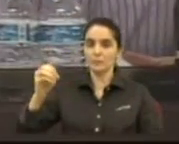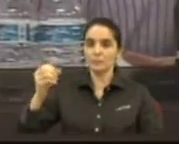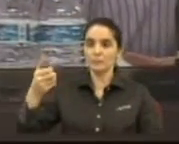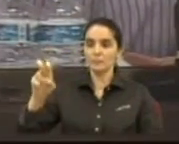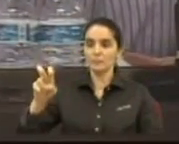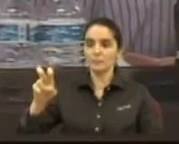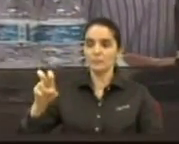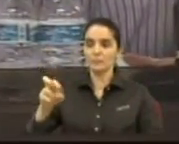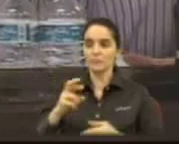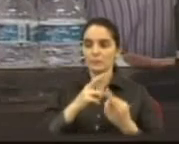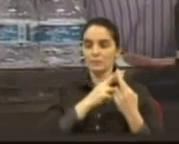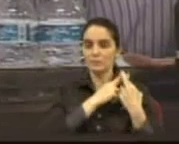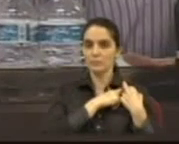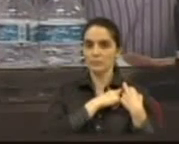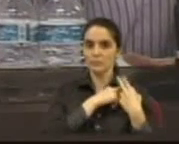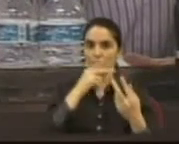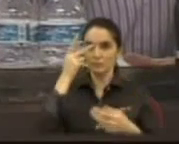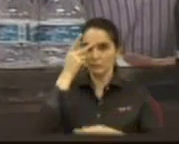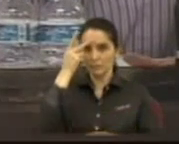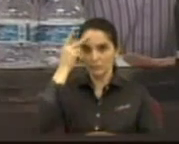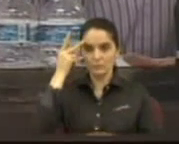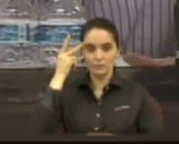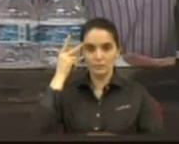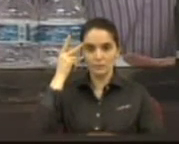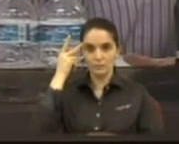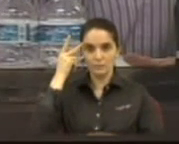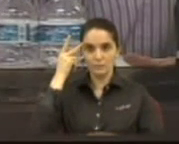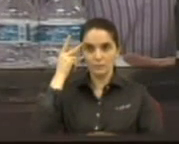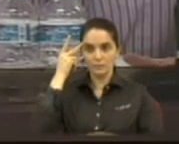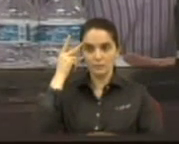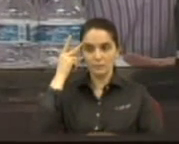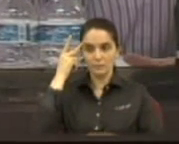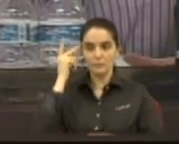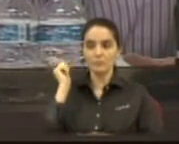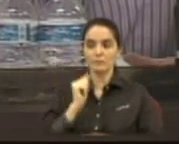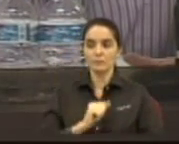233/2015, de autoria do prefeito Paulo César Junqueira Radiche,